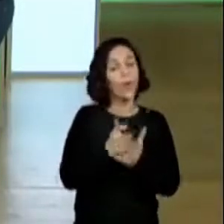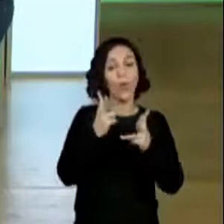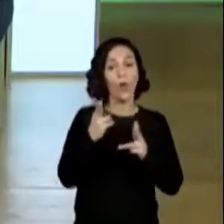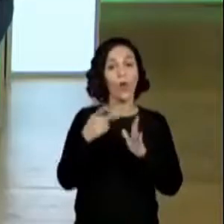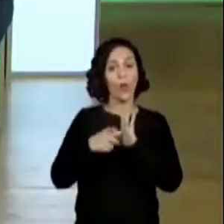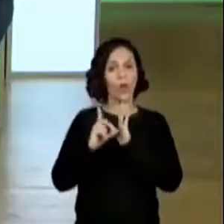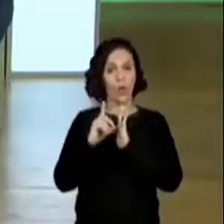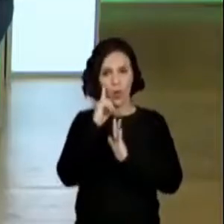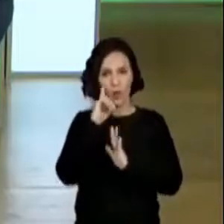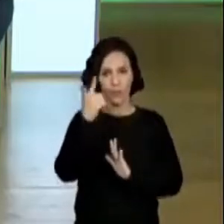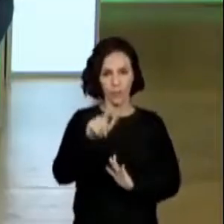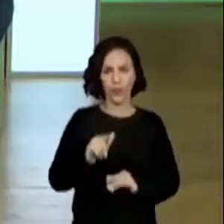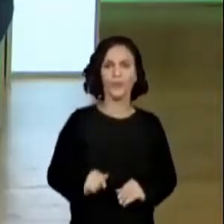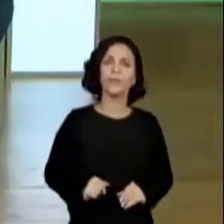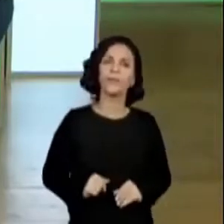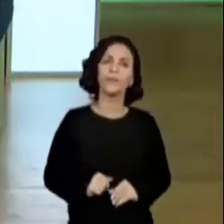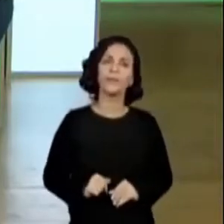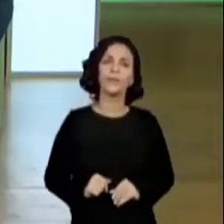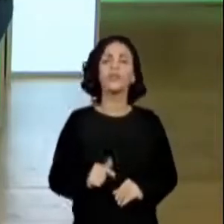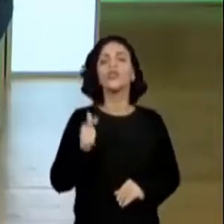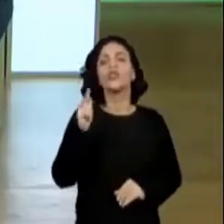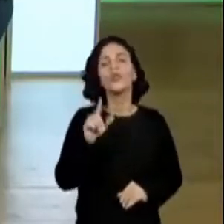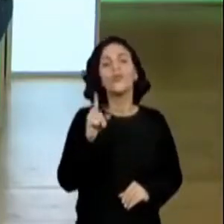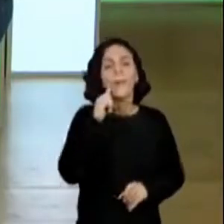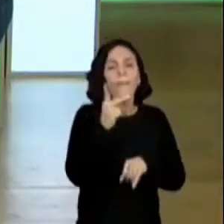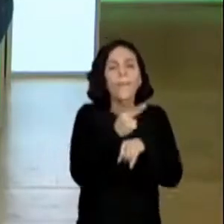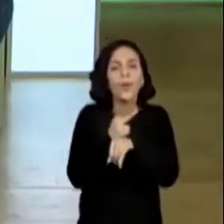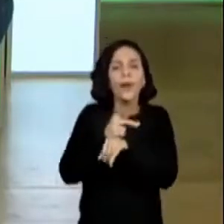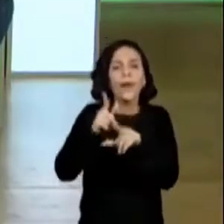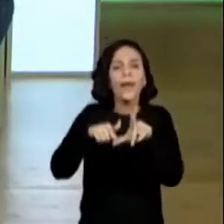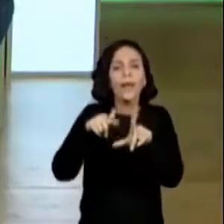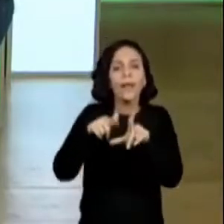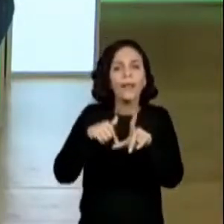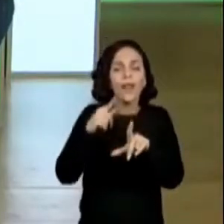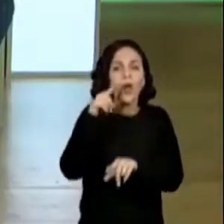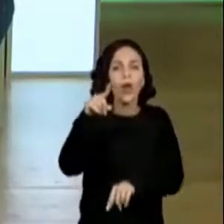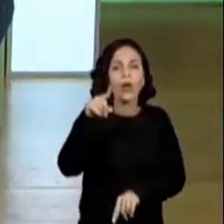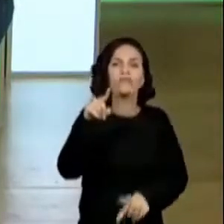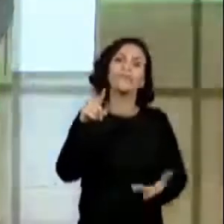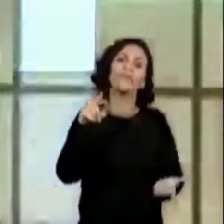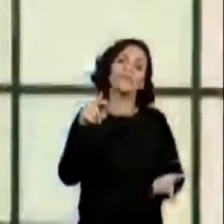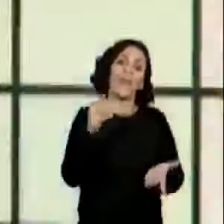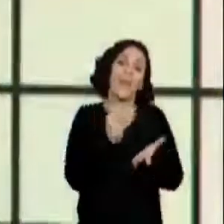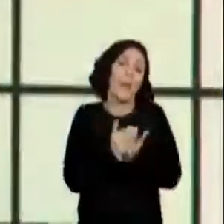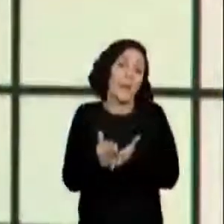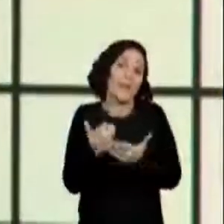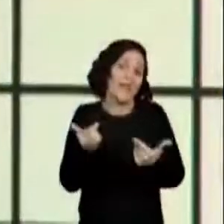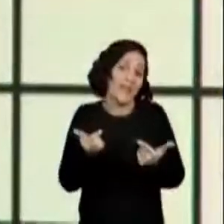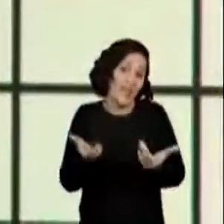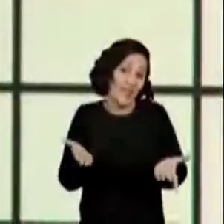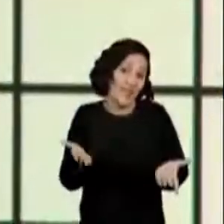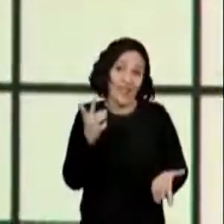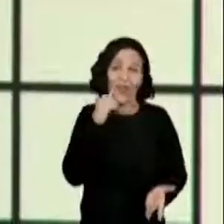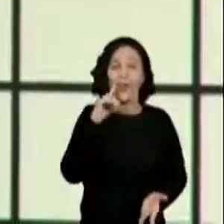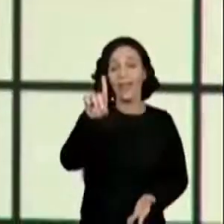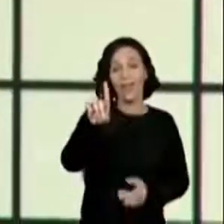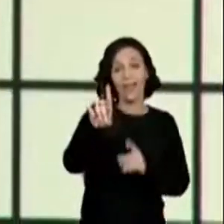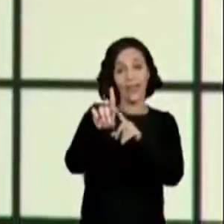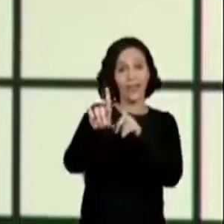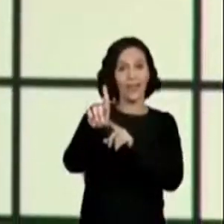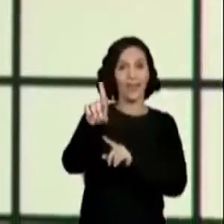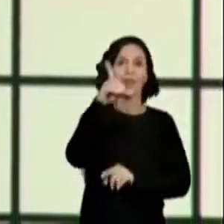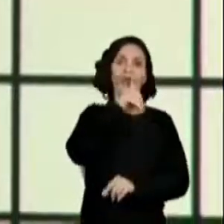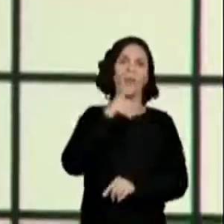jeito, criançada. Vou novamente ali, né? E aqui tenho até sorte que já tá aqui no comecinho, não é? Ó,